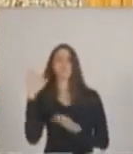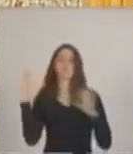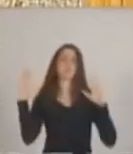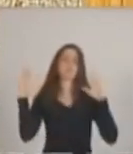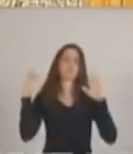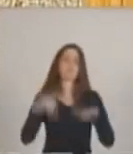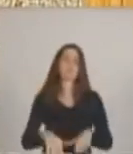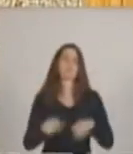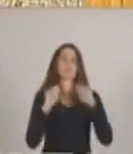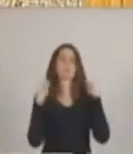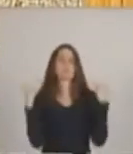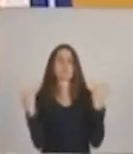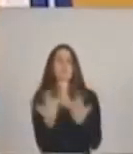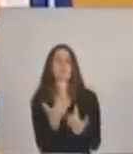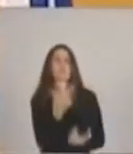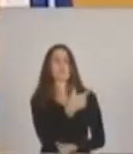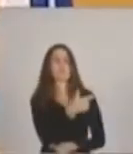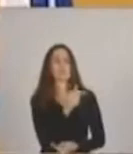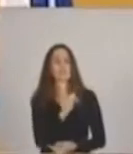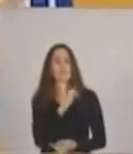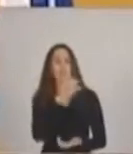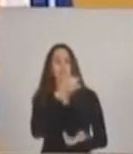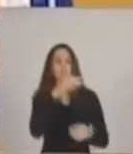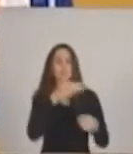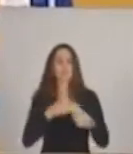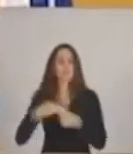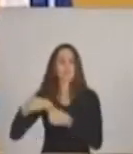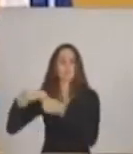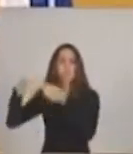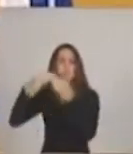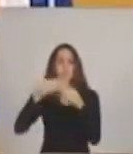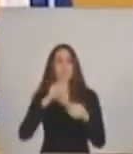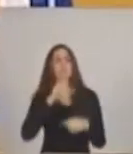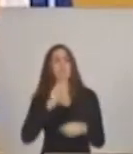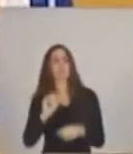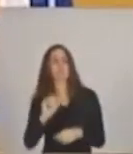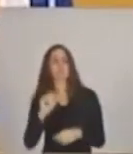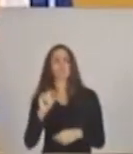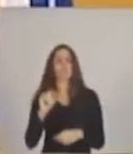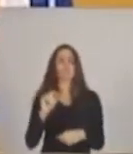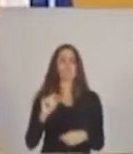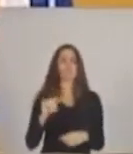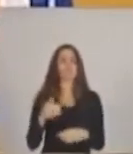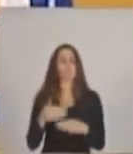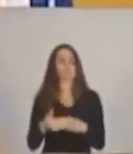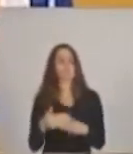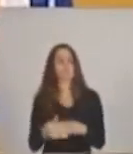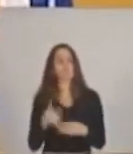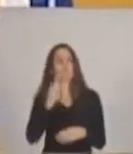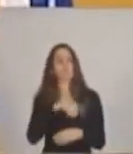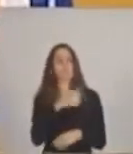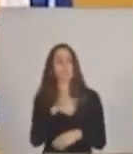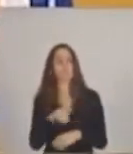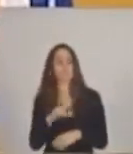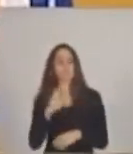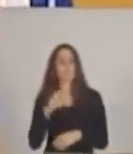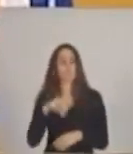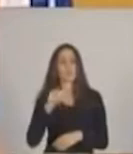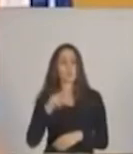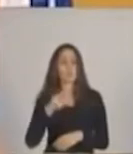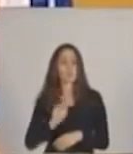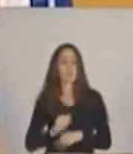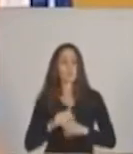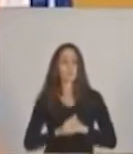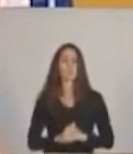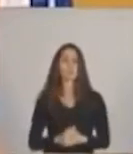constituídas dos 27 municípios que estão ameaçados dessa extinção de comarca. Na época, em 2014, quando